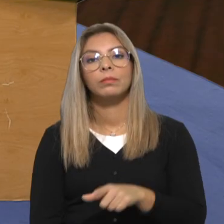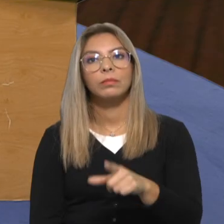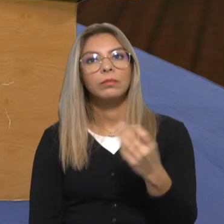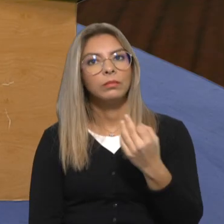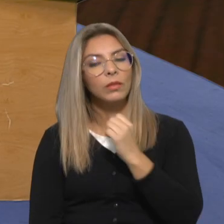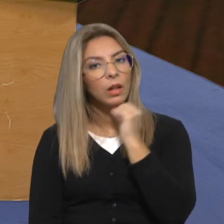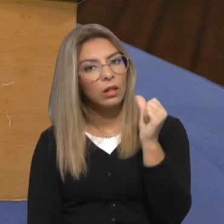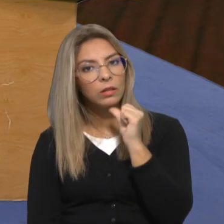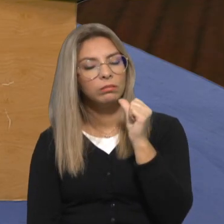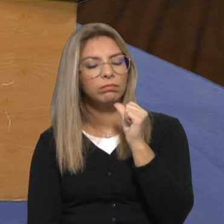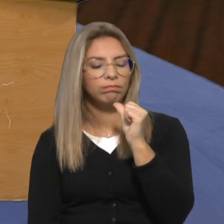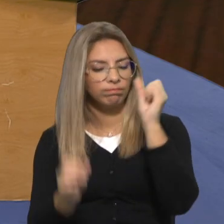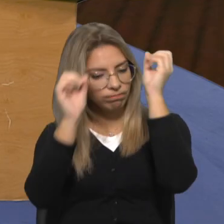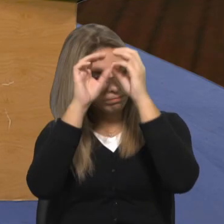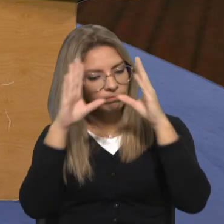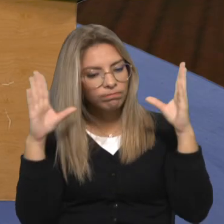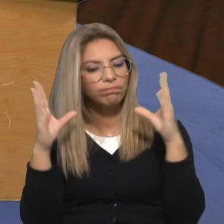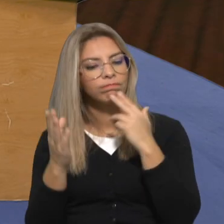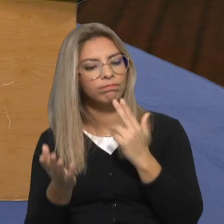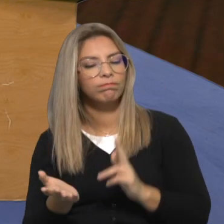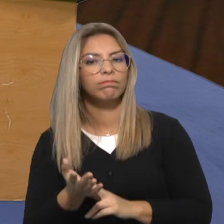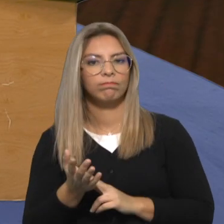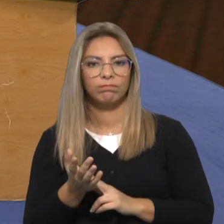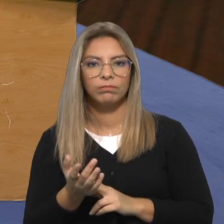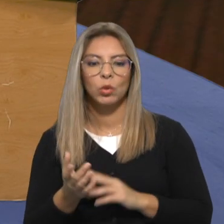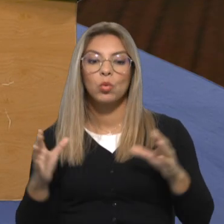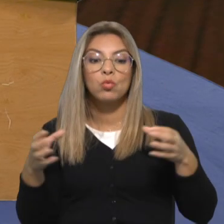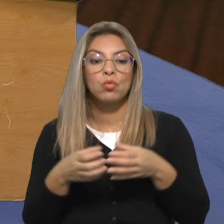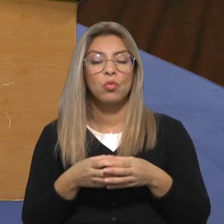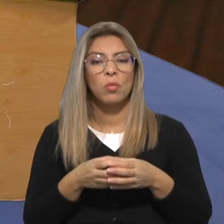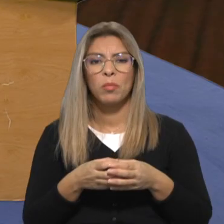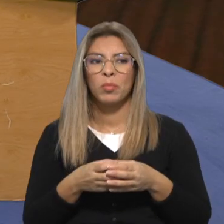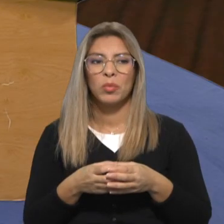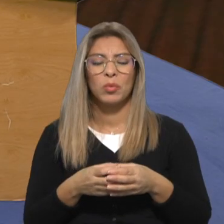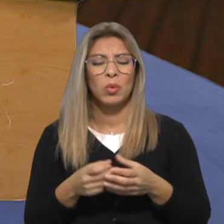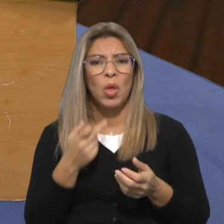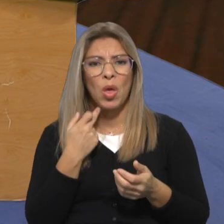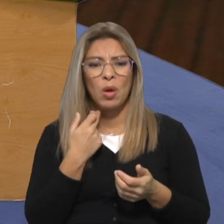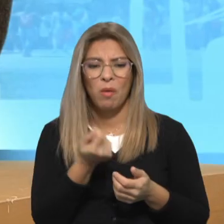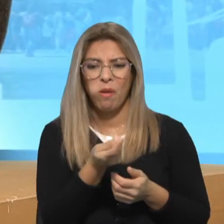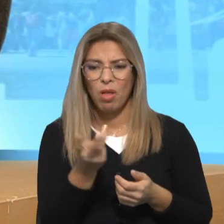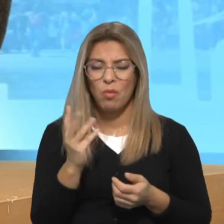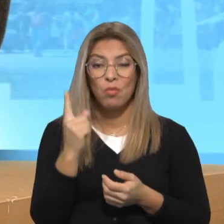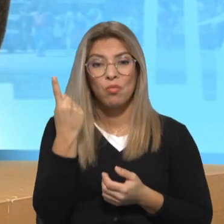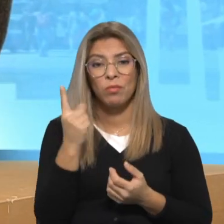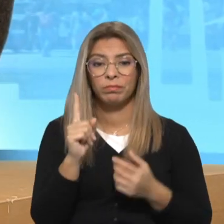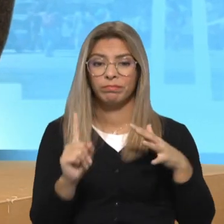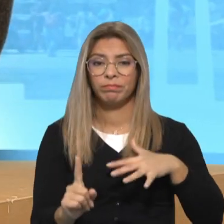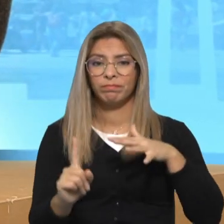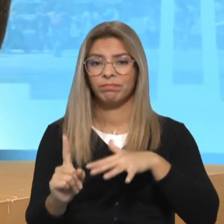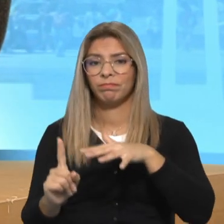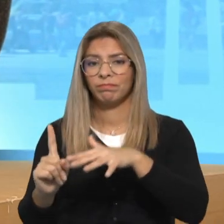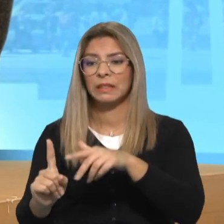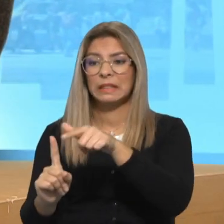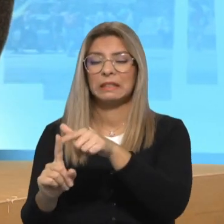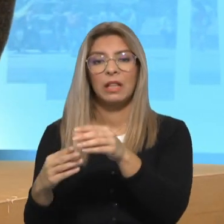experiência concreta de uma comunidade, uma pequena comunidade, que caminhava junto com um que, de facto, era o seu líder, mas que depois